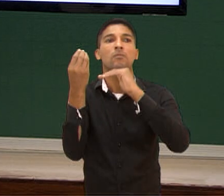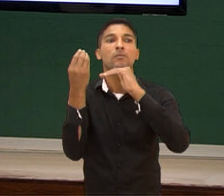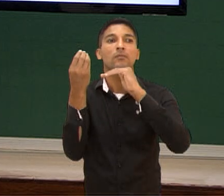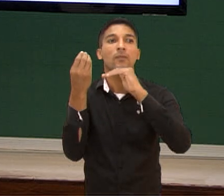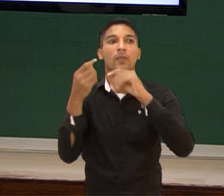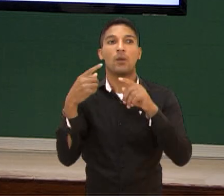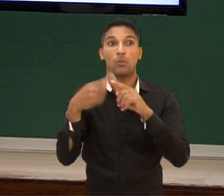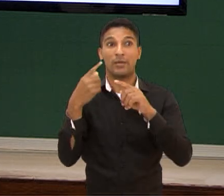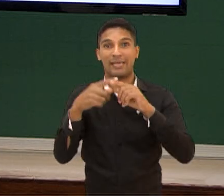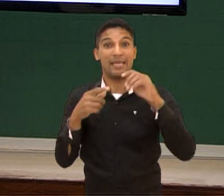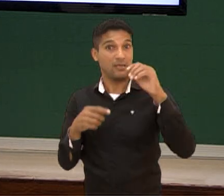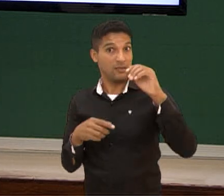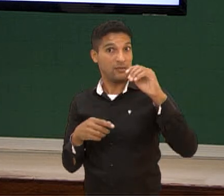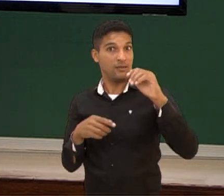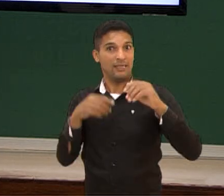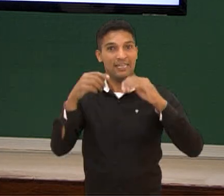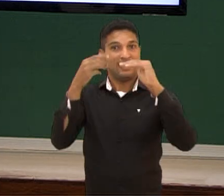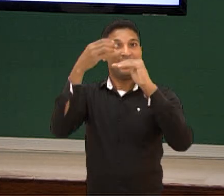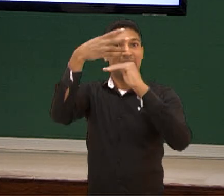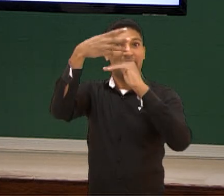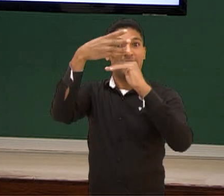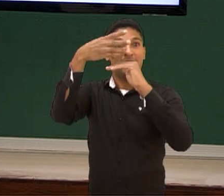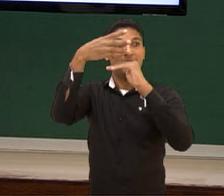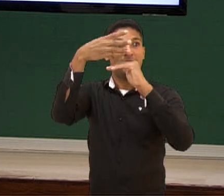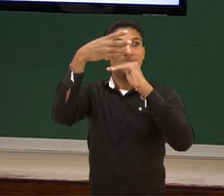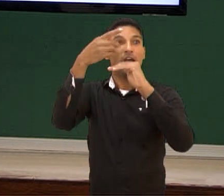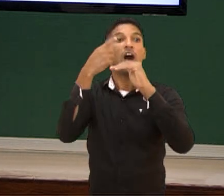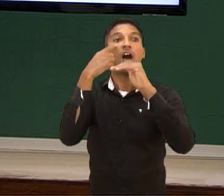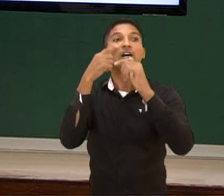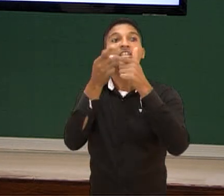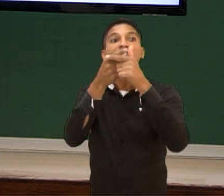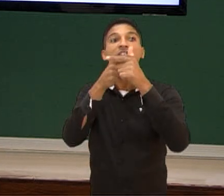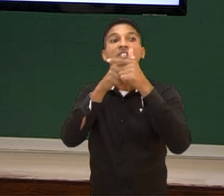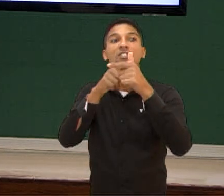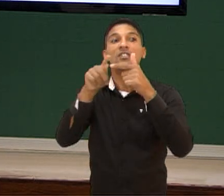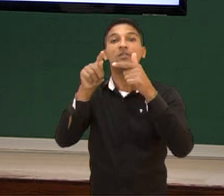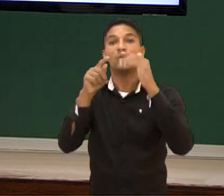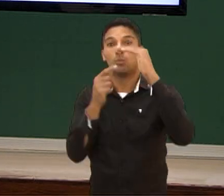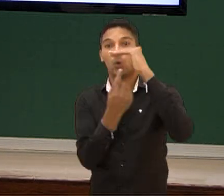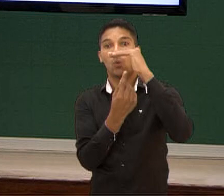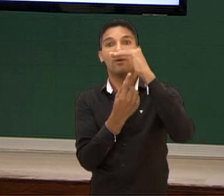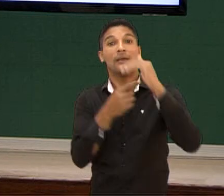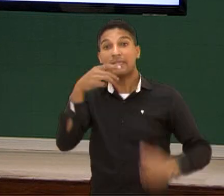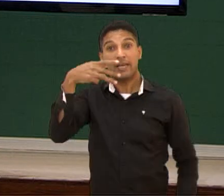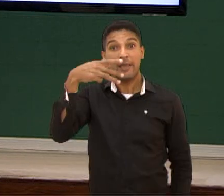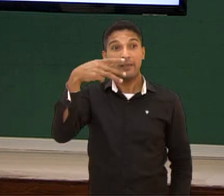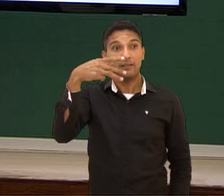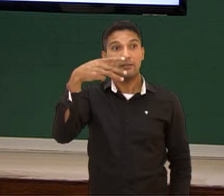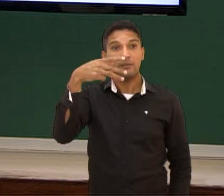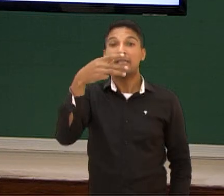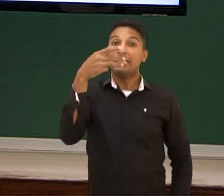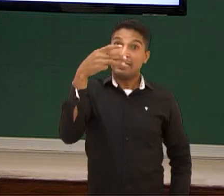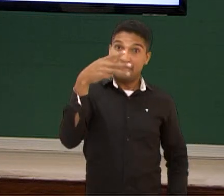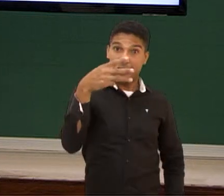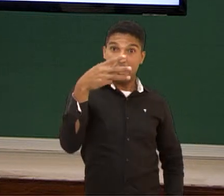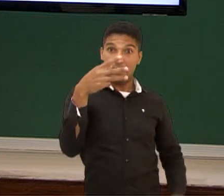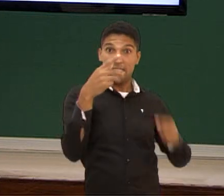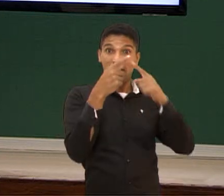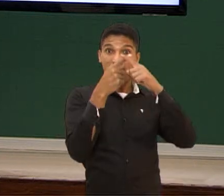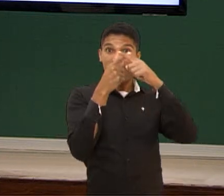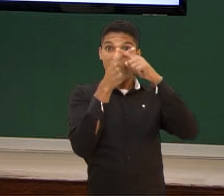que o 3 dividido por 1, que está aqui no denominador, ele é o quê? 3. E o 3 vezes 7 é